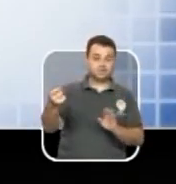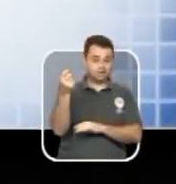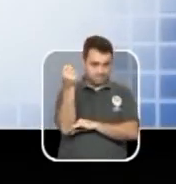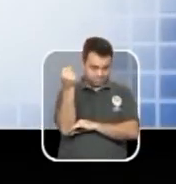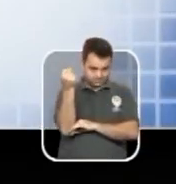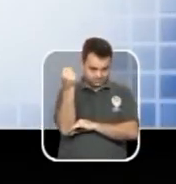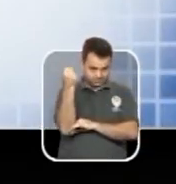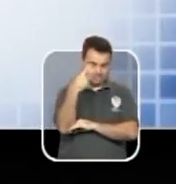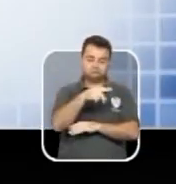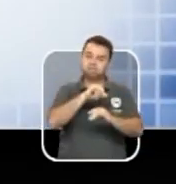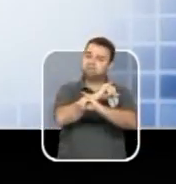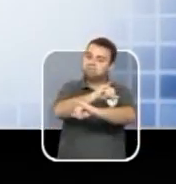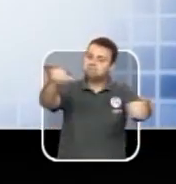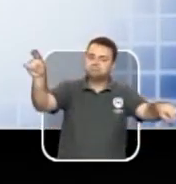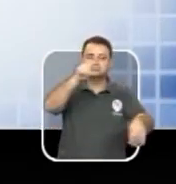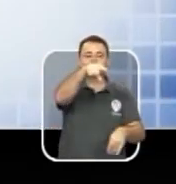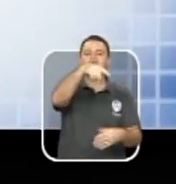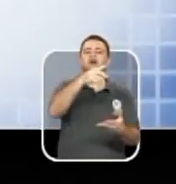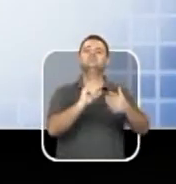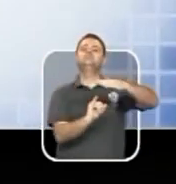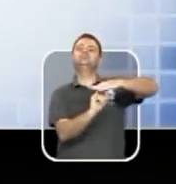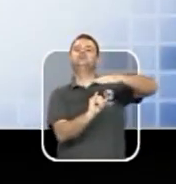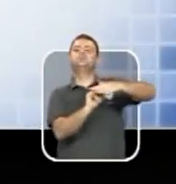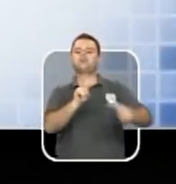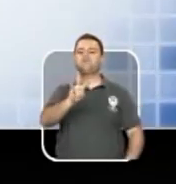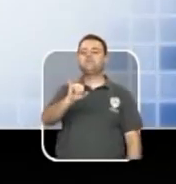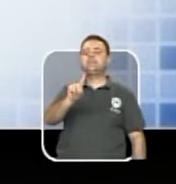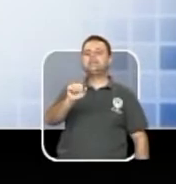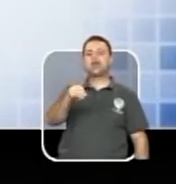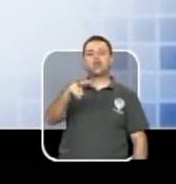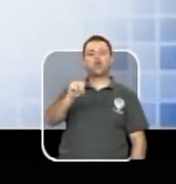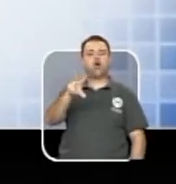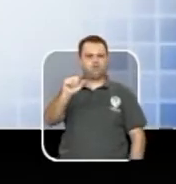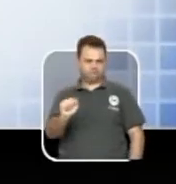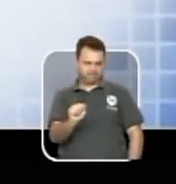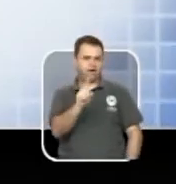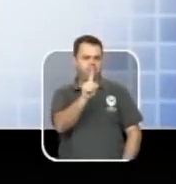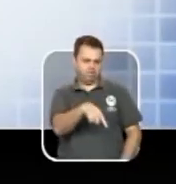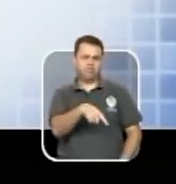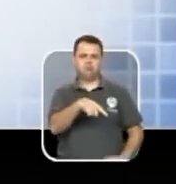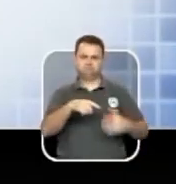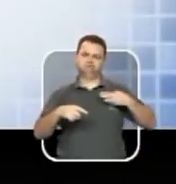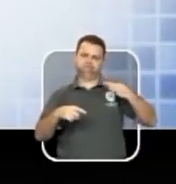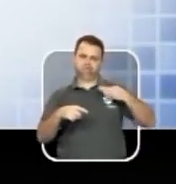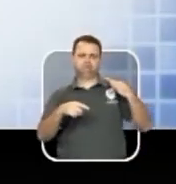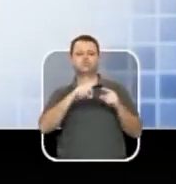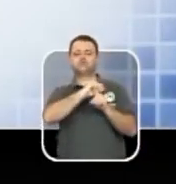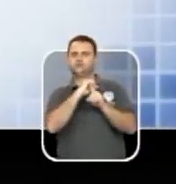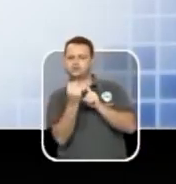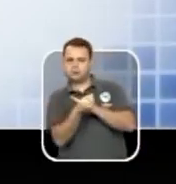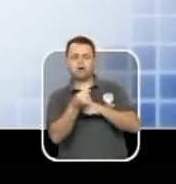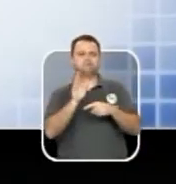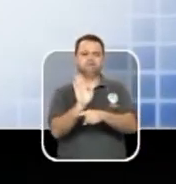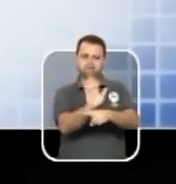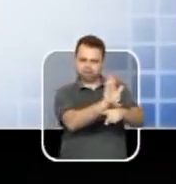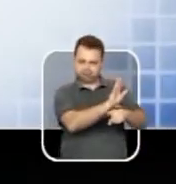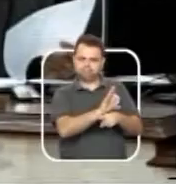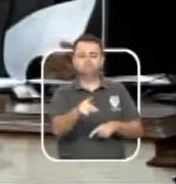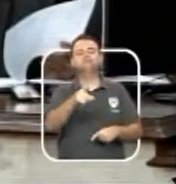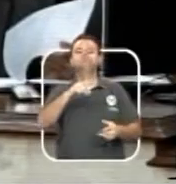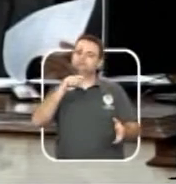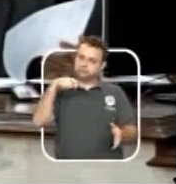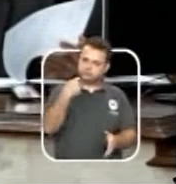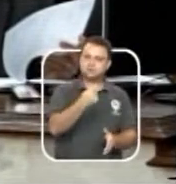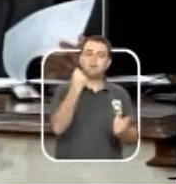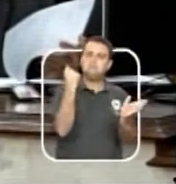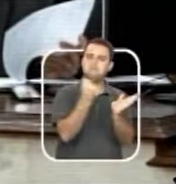do PL, que declara de utilidade pública o Instituto Social, Cultural, Educacional e Beneficente Vida Nova.